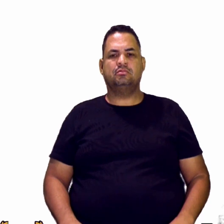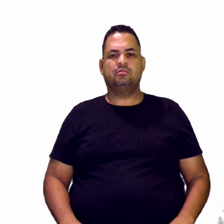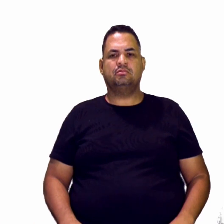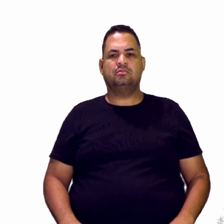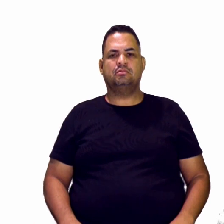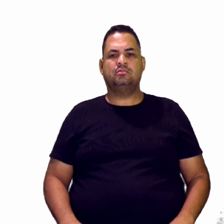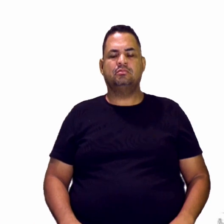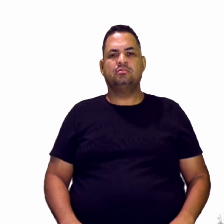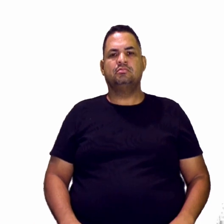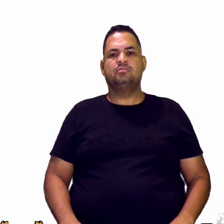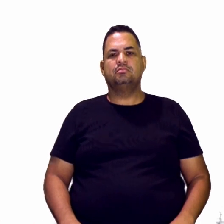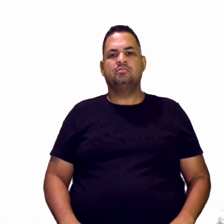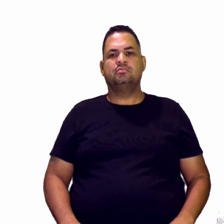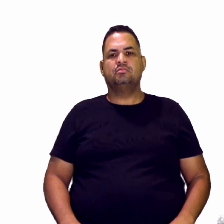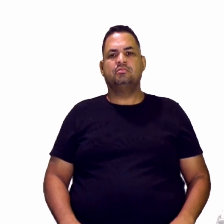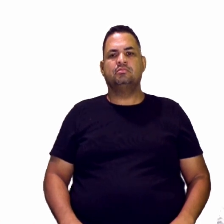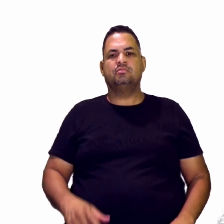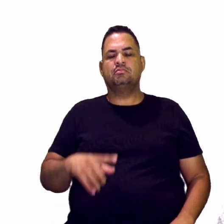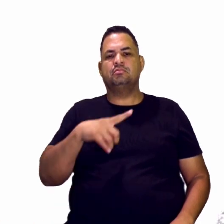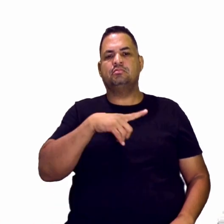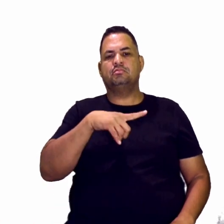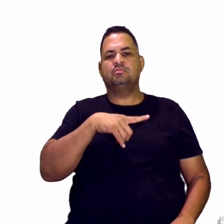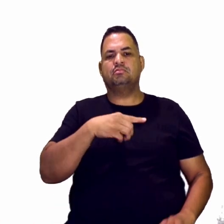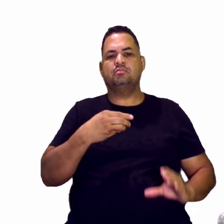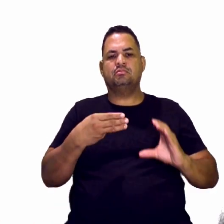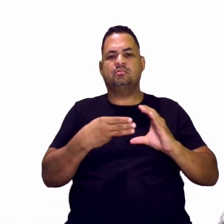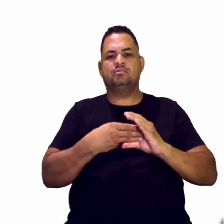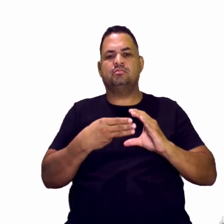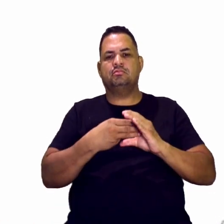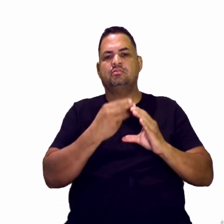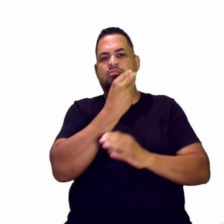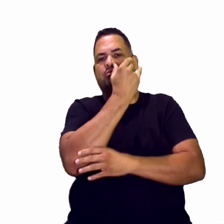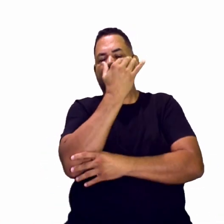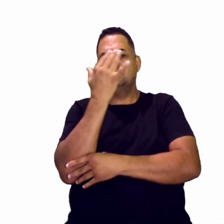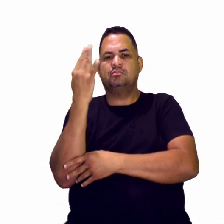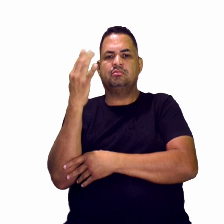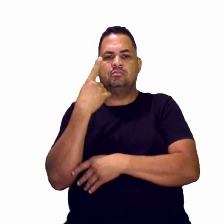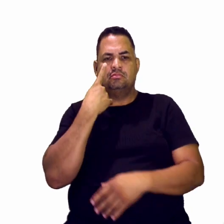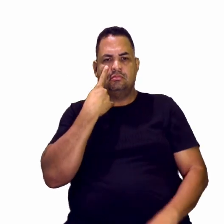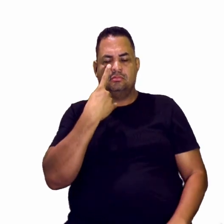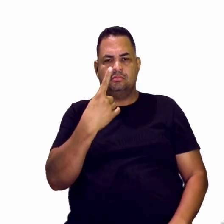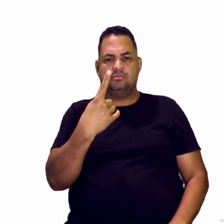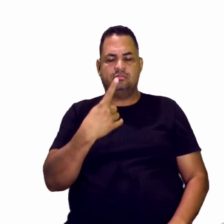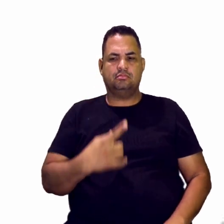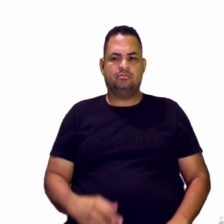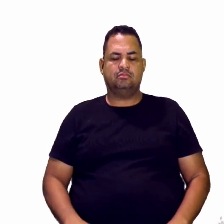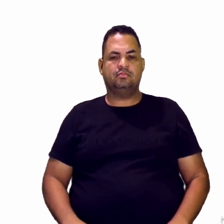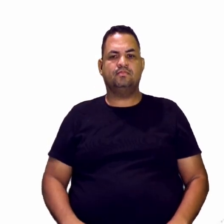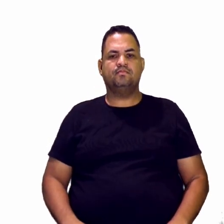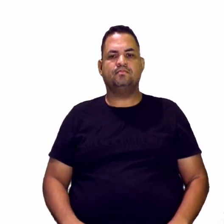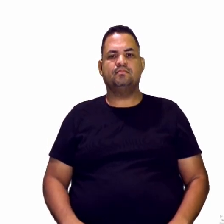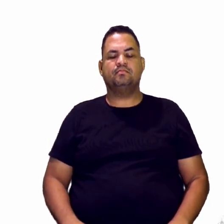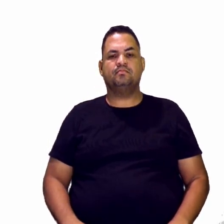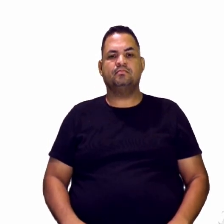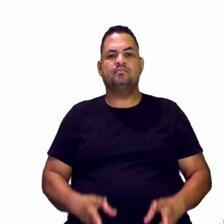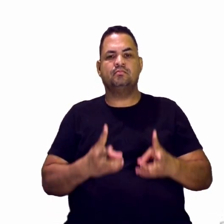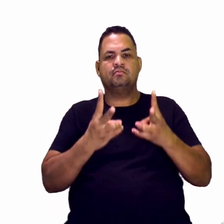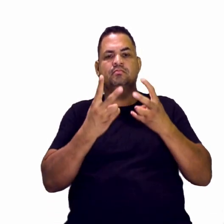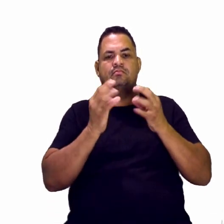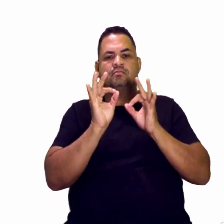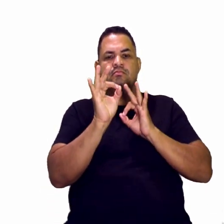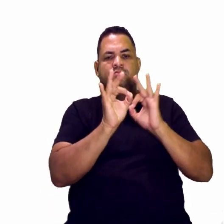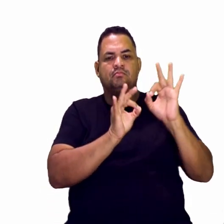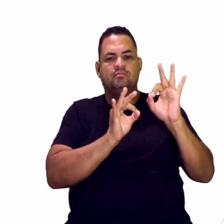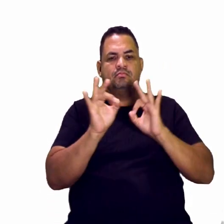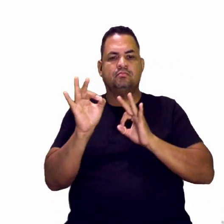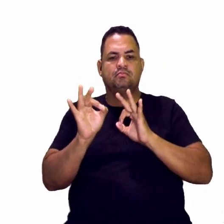Aqui nós temos uma célula vegetal. Sempre que você vê uma célula vegetal, você vai perceber um